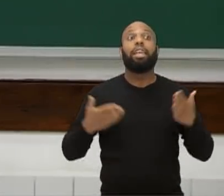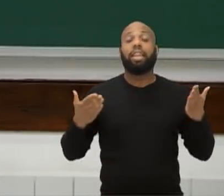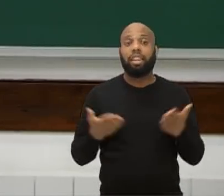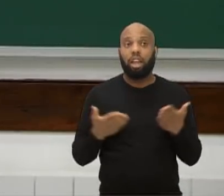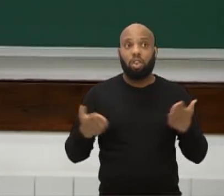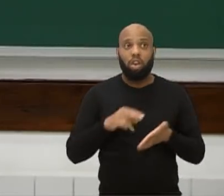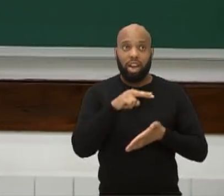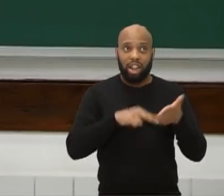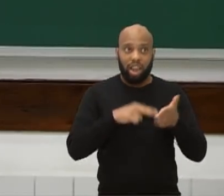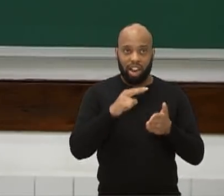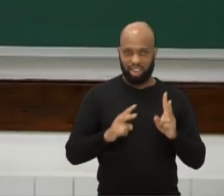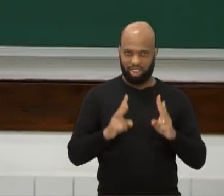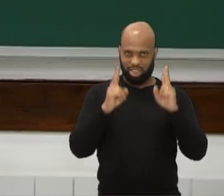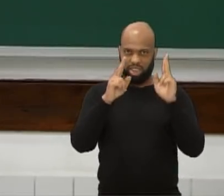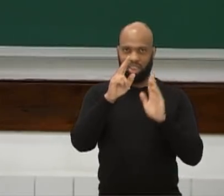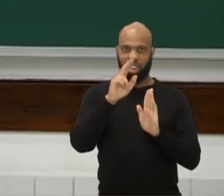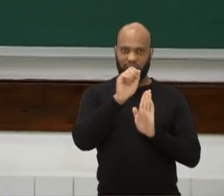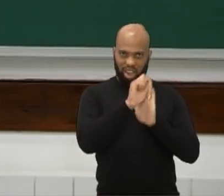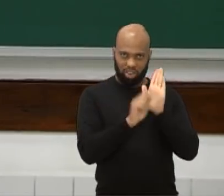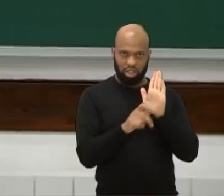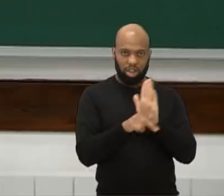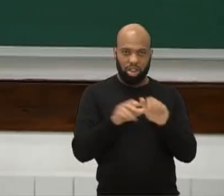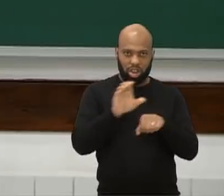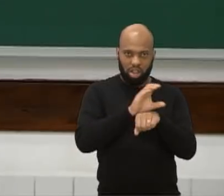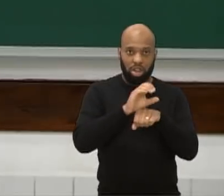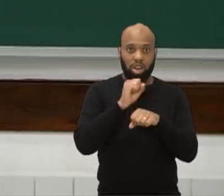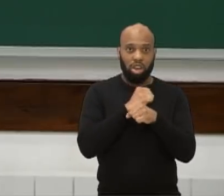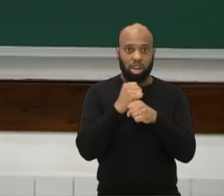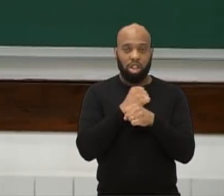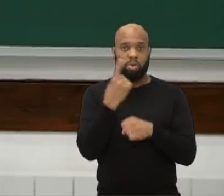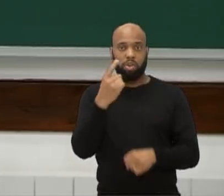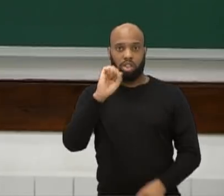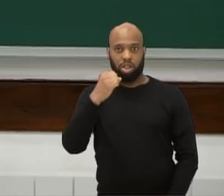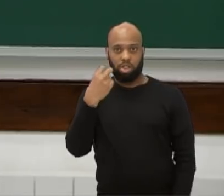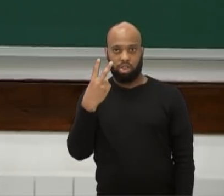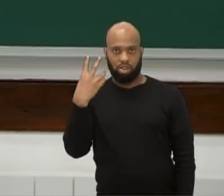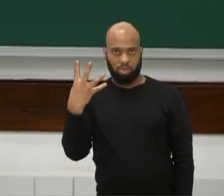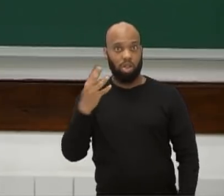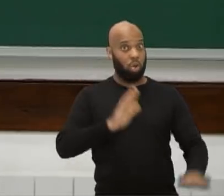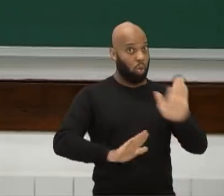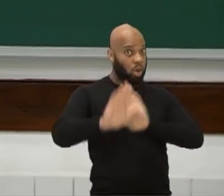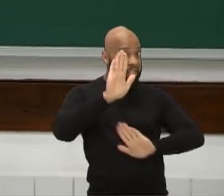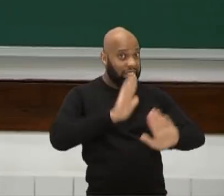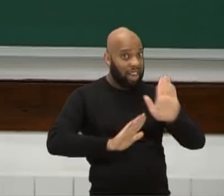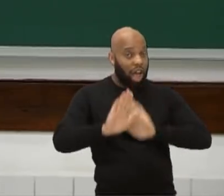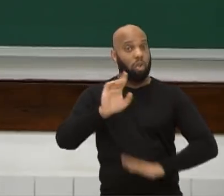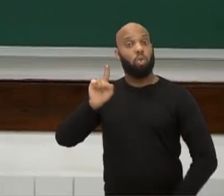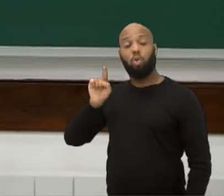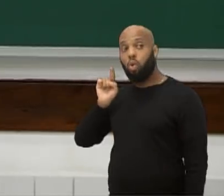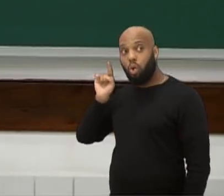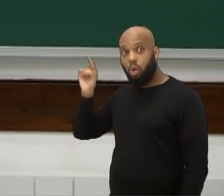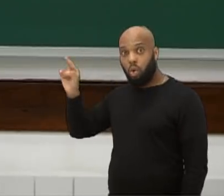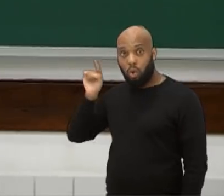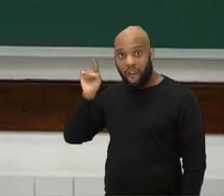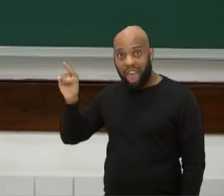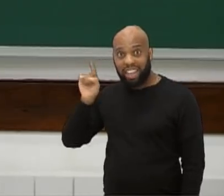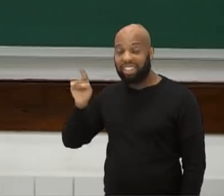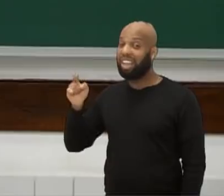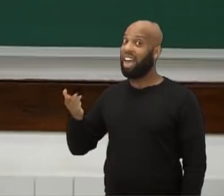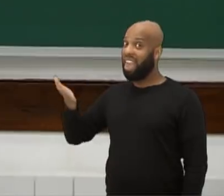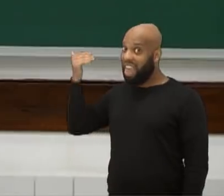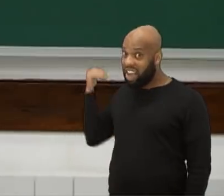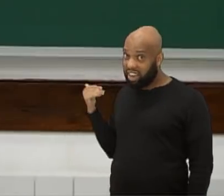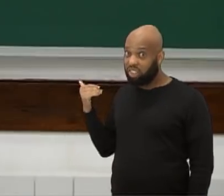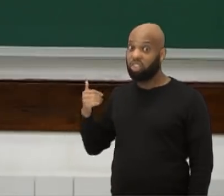Agora, vamos ler um trecho da Constituição de 1824. Cuidado, atenção, nós lemos um trecho